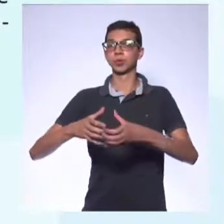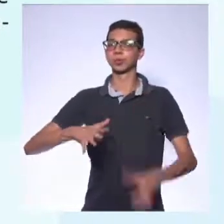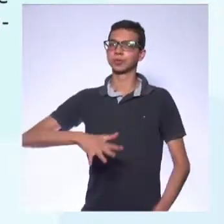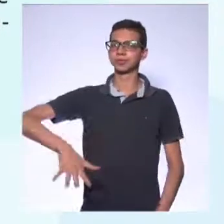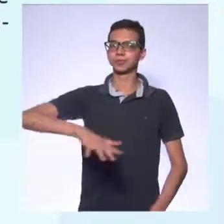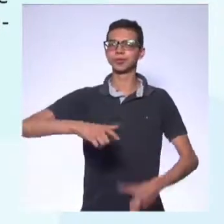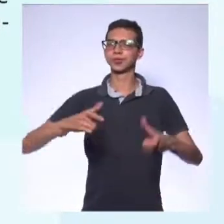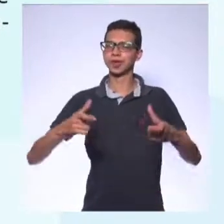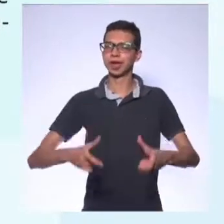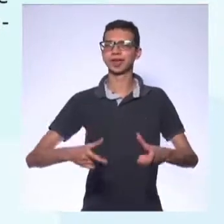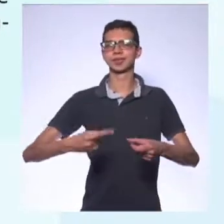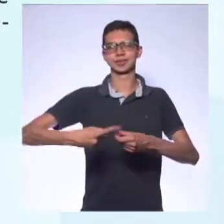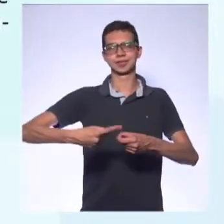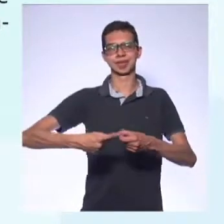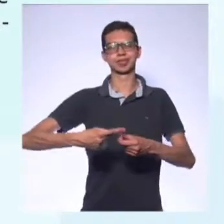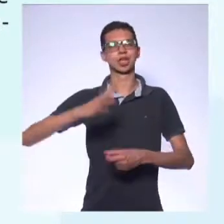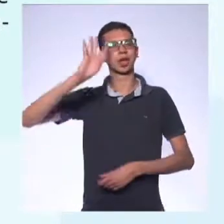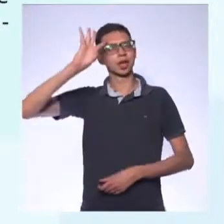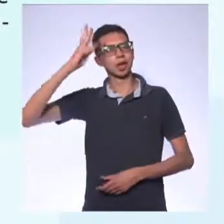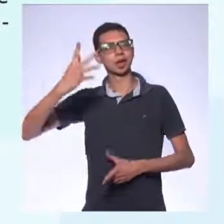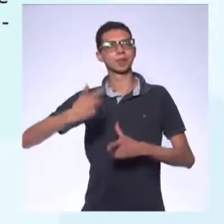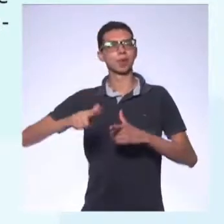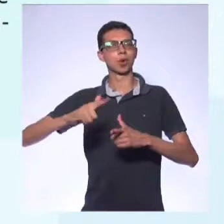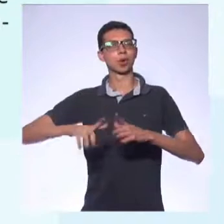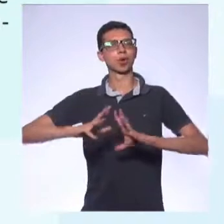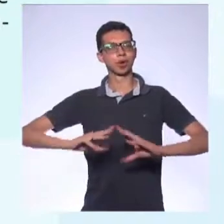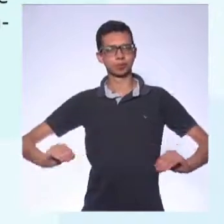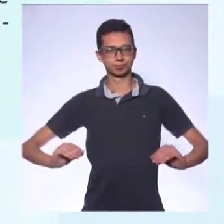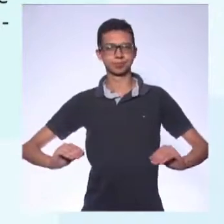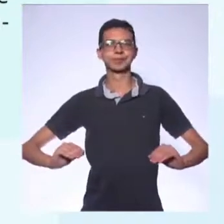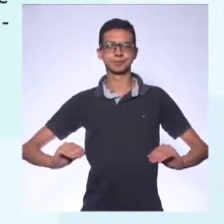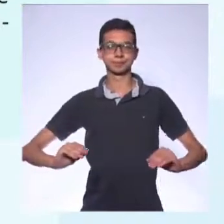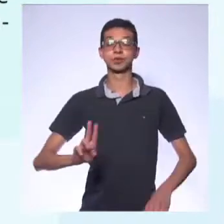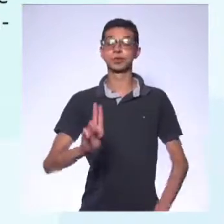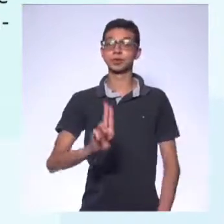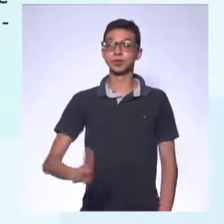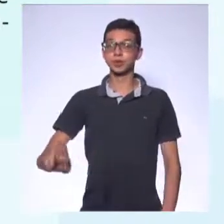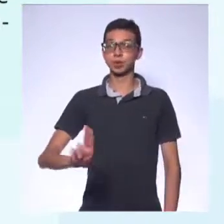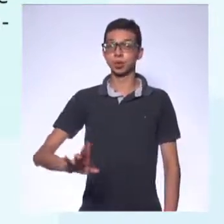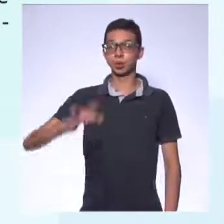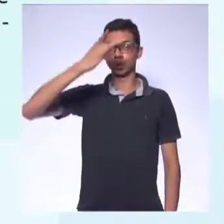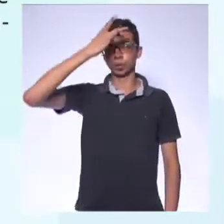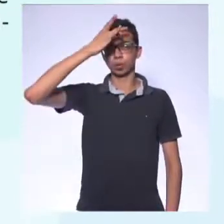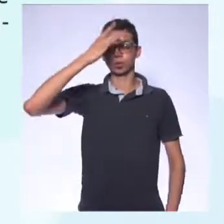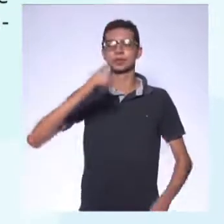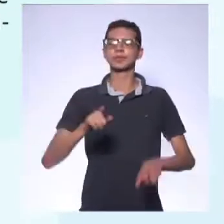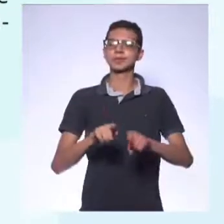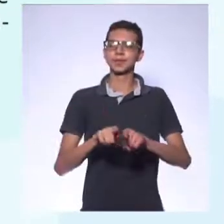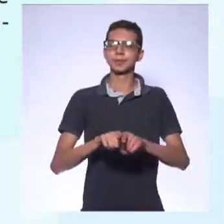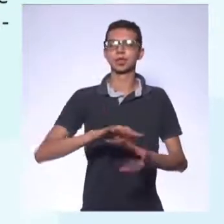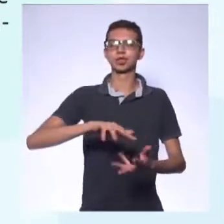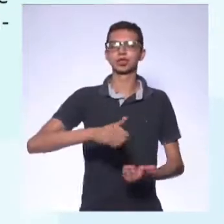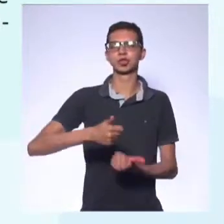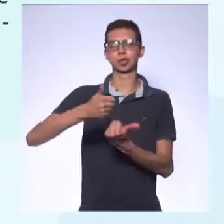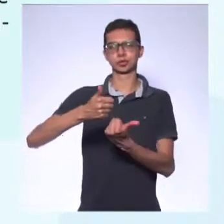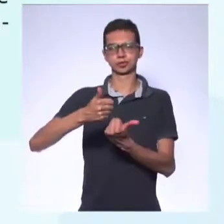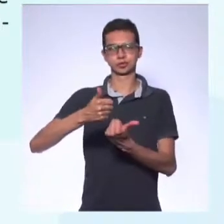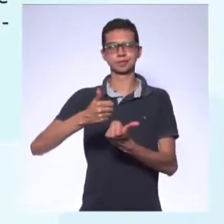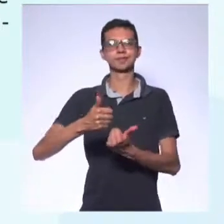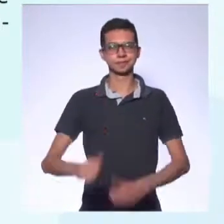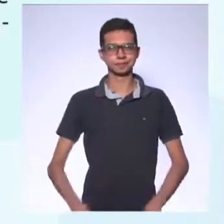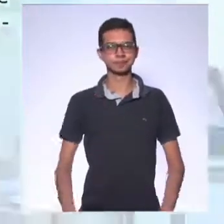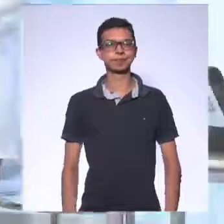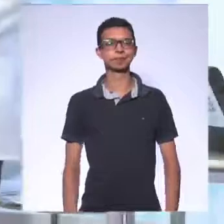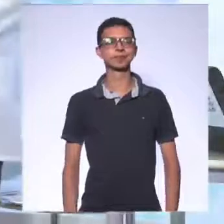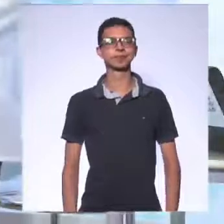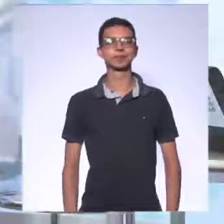cidade, com base na análise de ações de consumo consciente e de sustentabilidade bem-sucedidas.